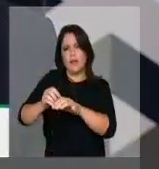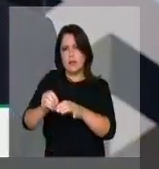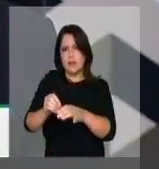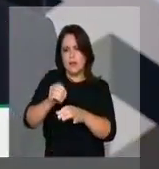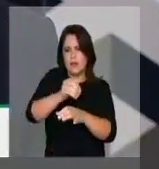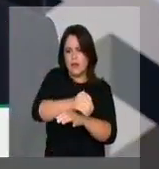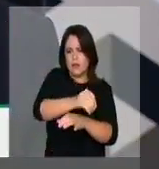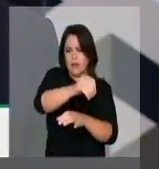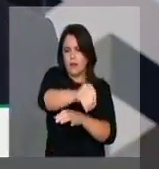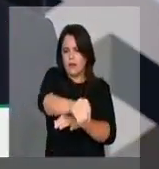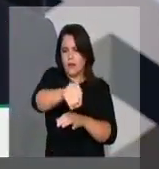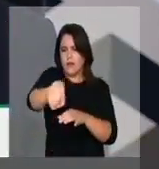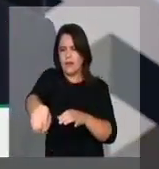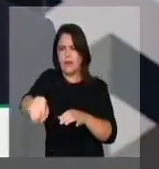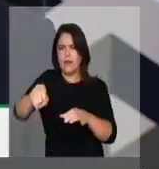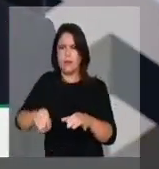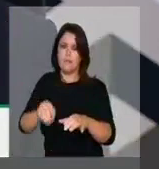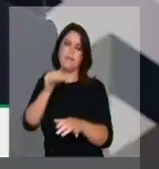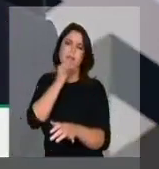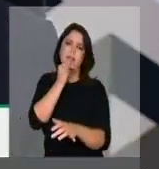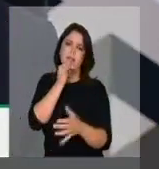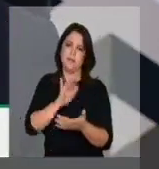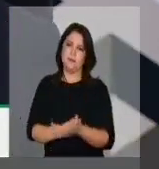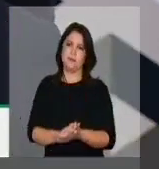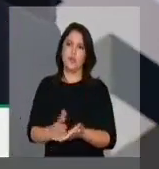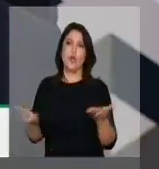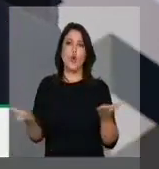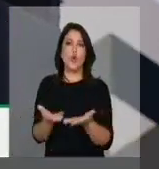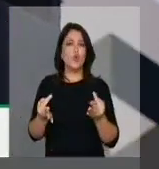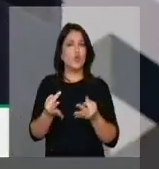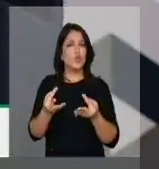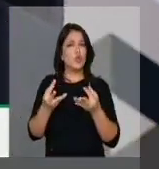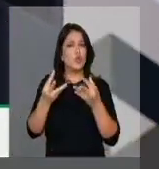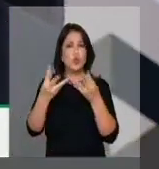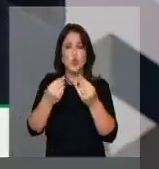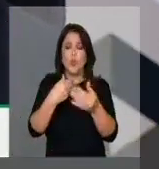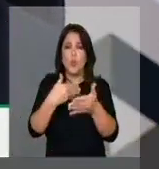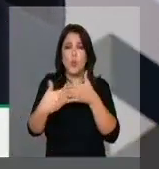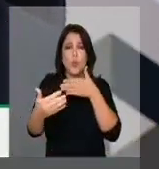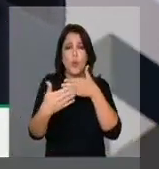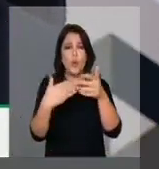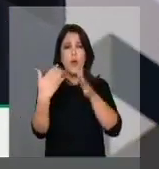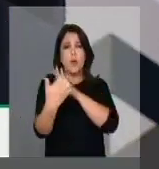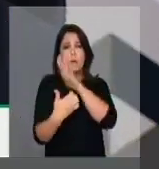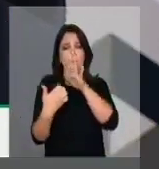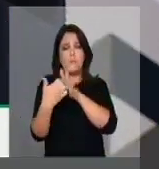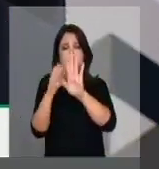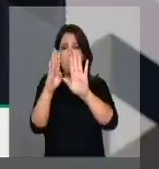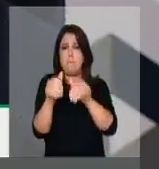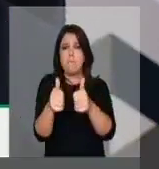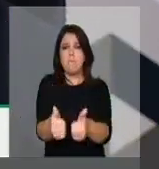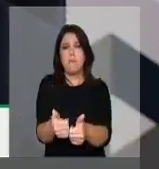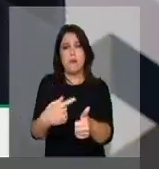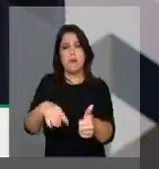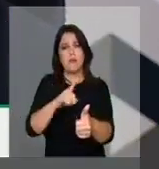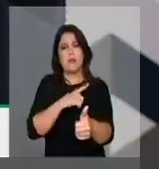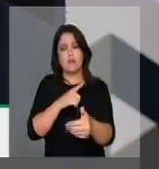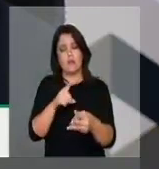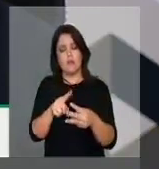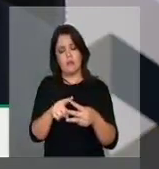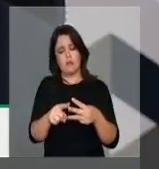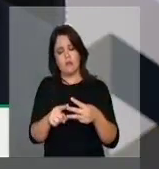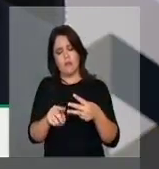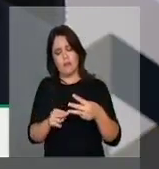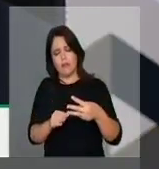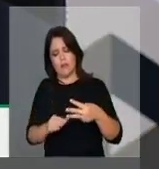dessa distinção. Dou um exemplo. Hoje, todas as empresas que funcionam bem possuem